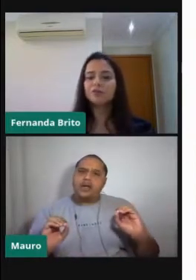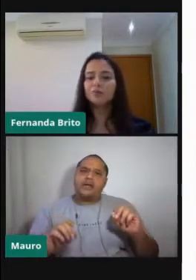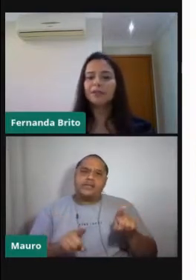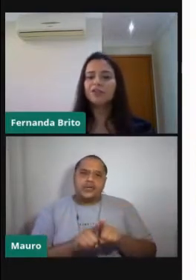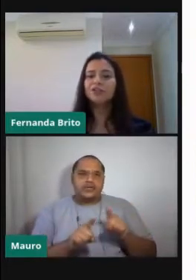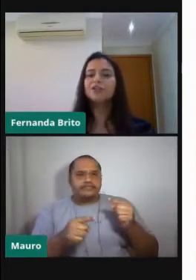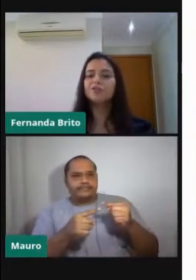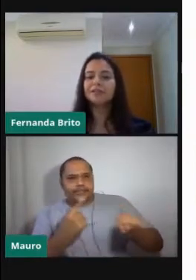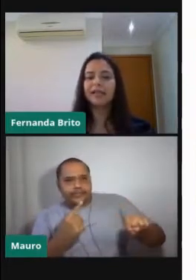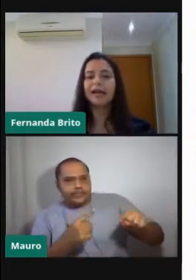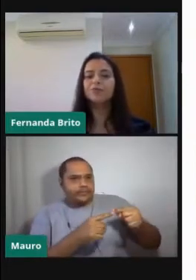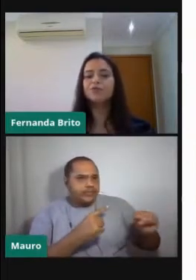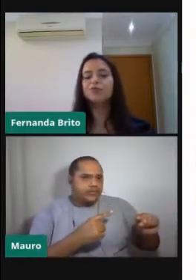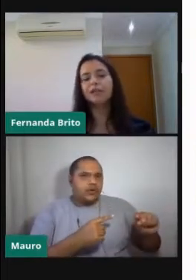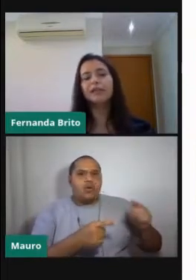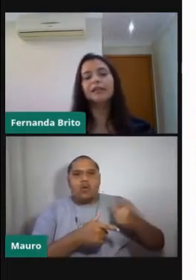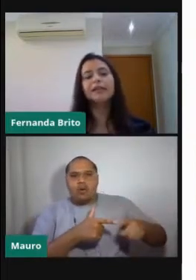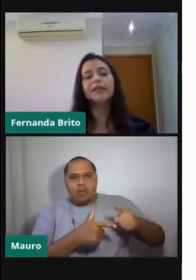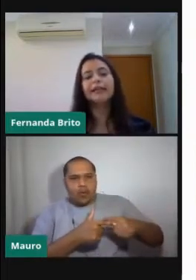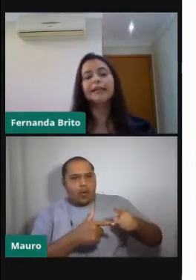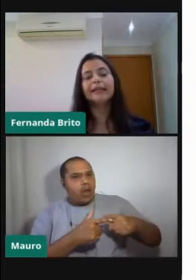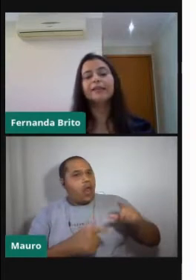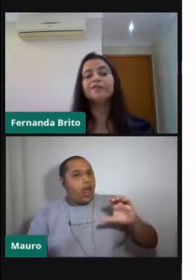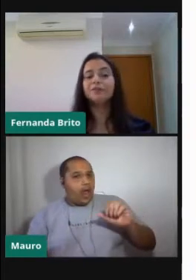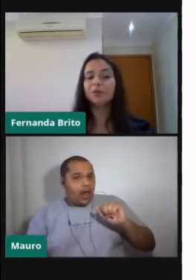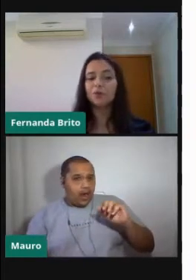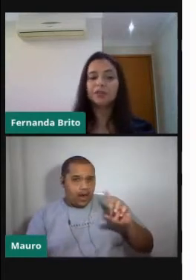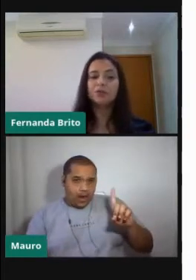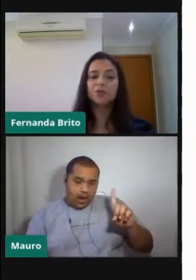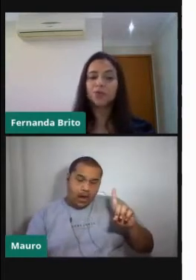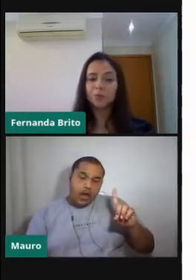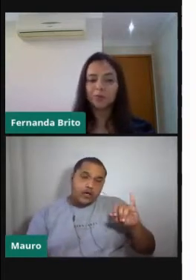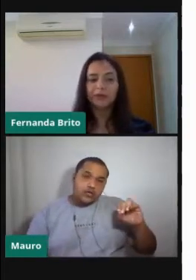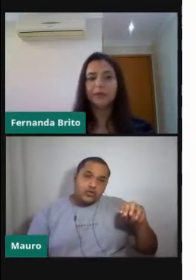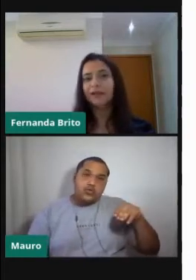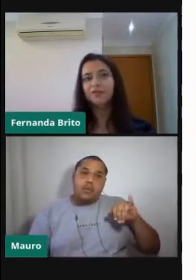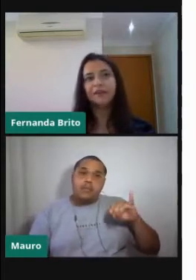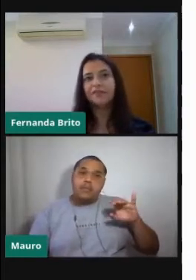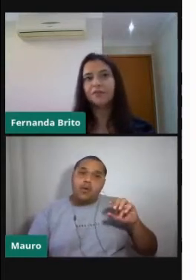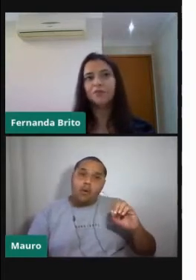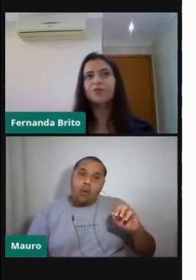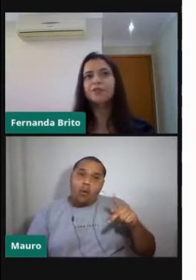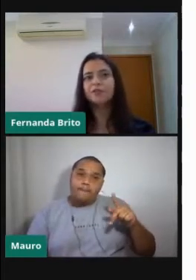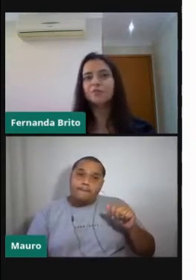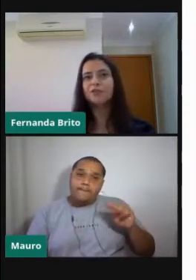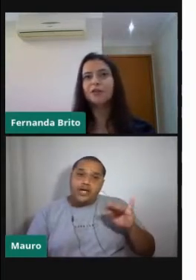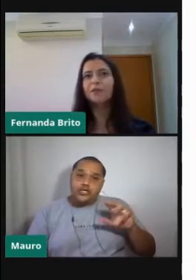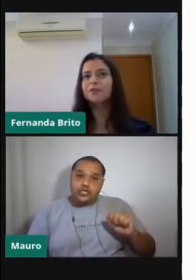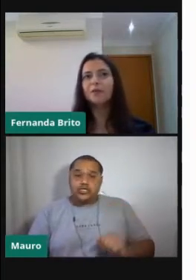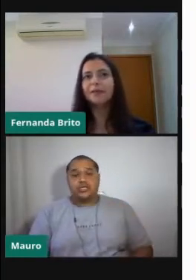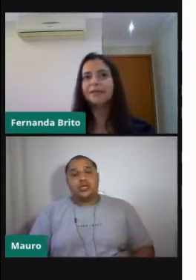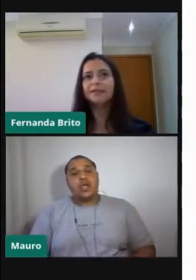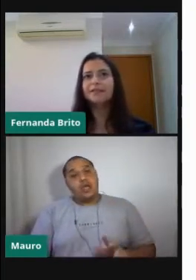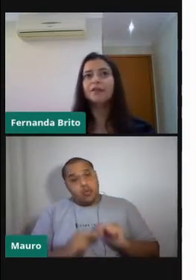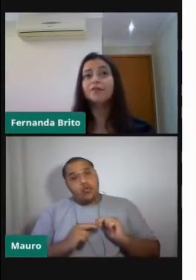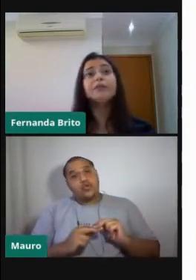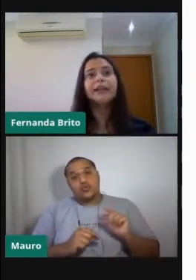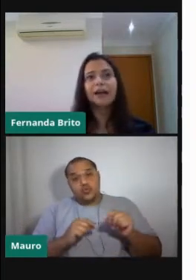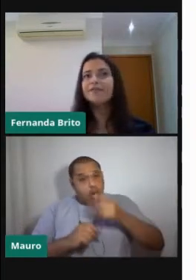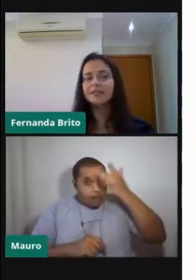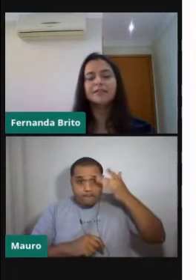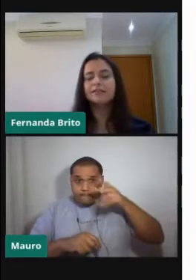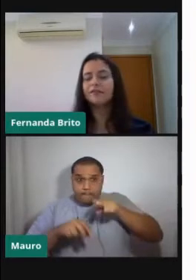de cardiomiopatia associados, né, levando em conta que o grupo que mais vai fazer o uso desses medicamentos são pacientes,